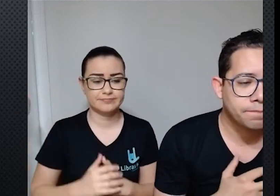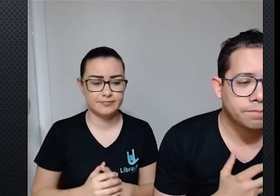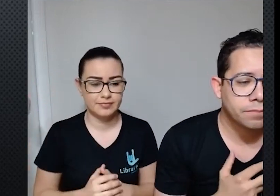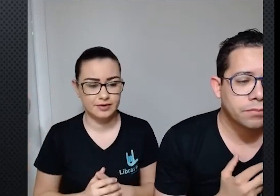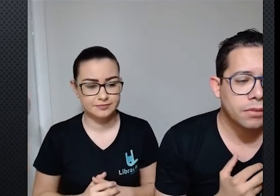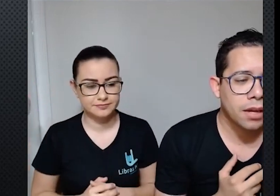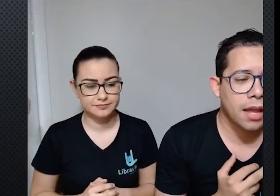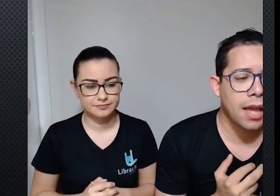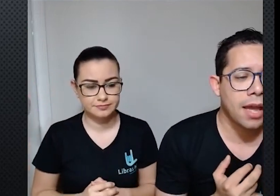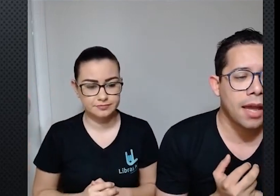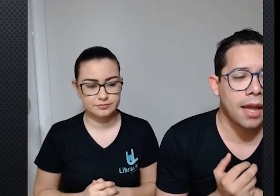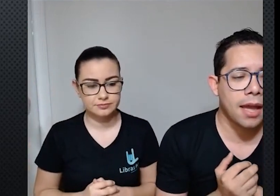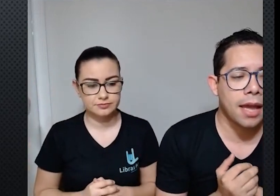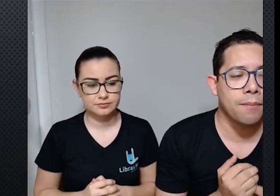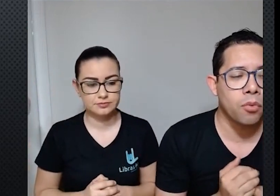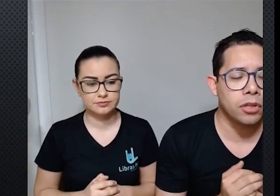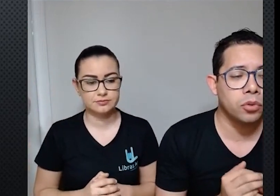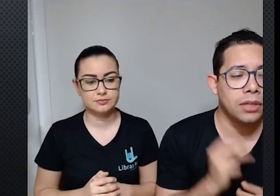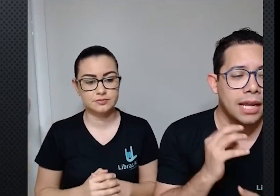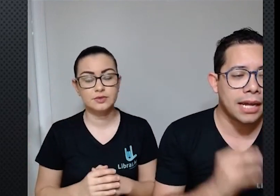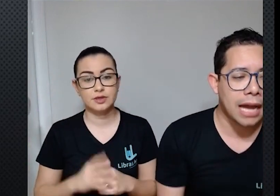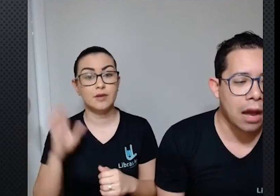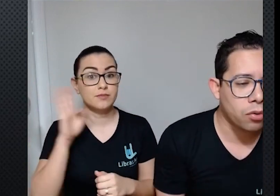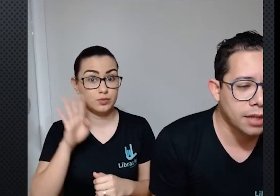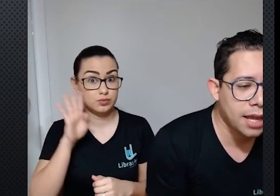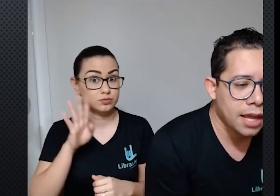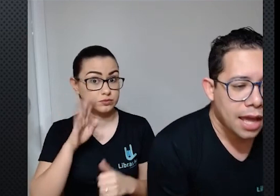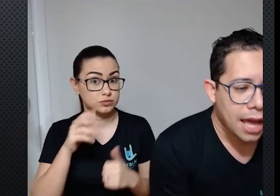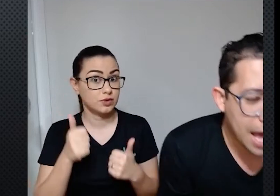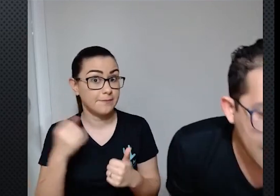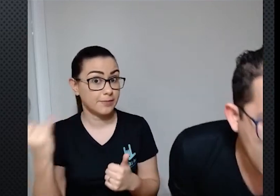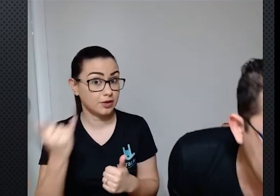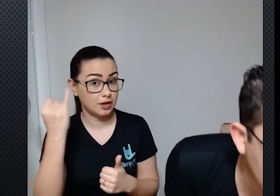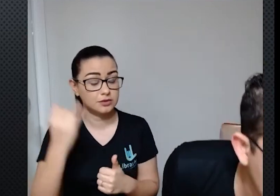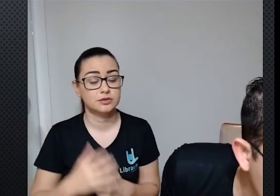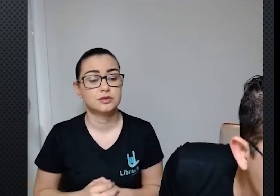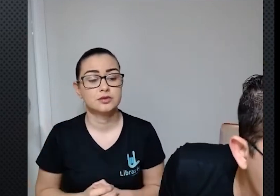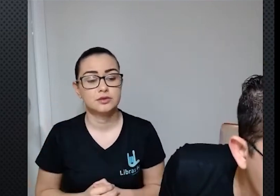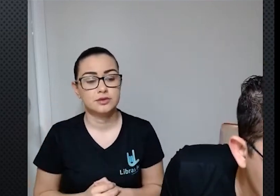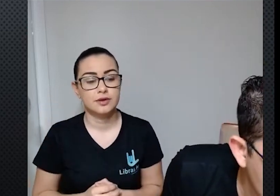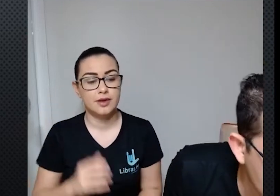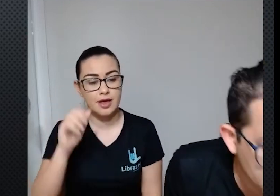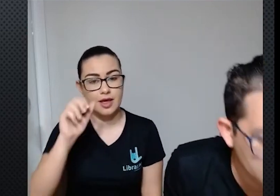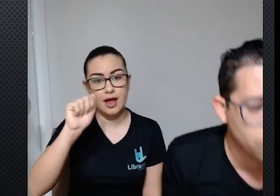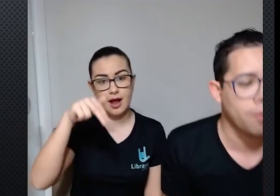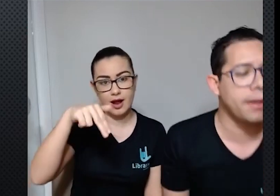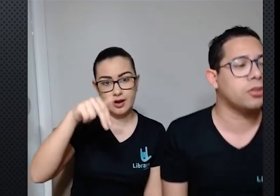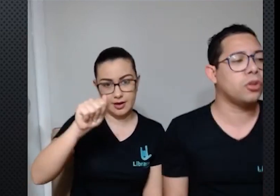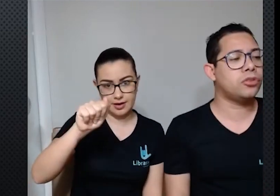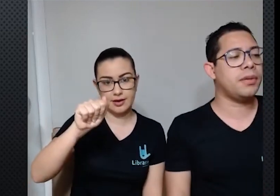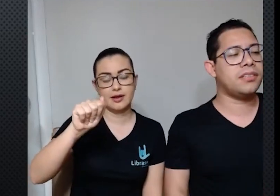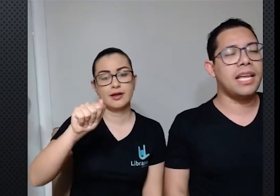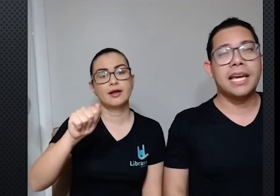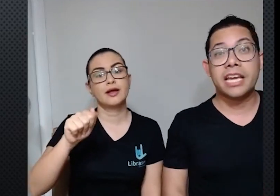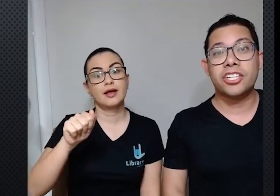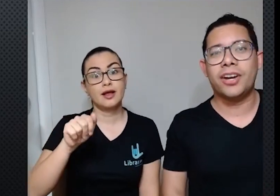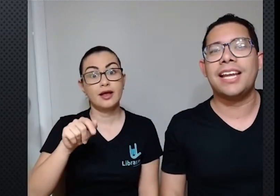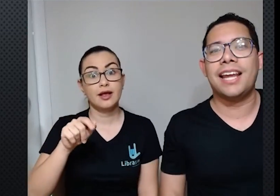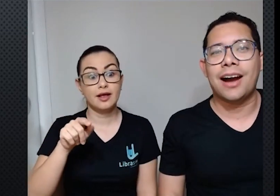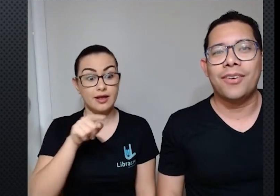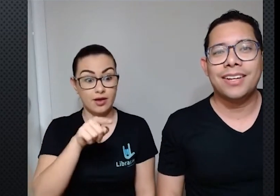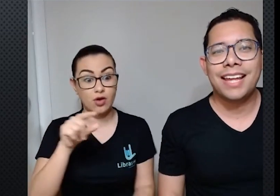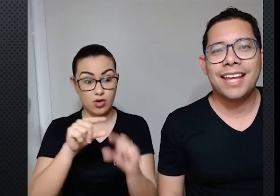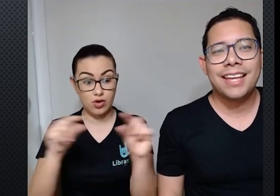aí é muito legal, né? A Ana Letícia, ela disse que comentou sobre isso na igreja,